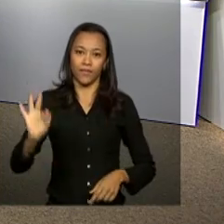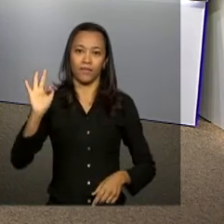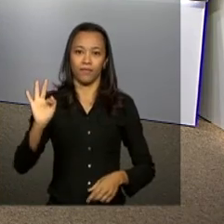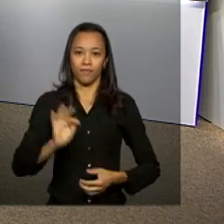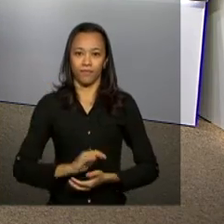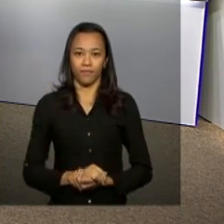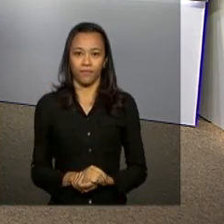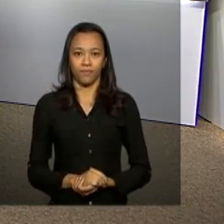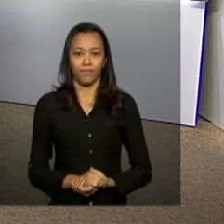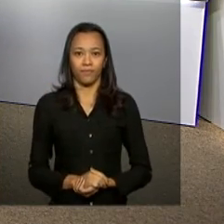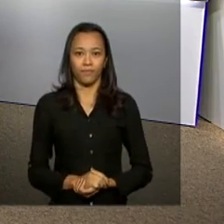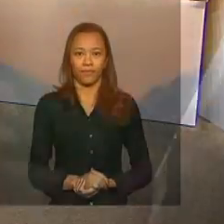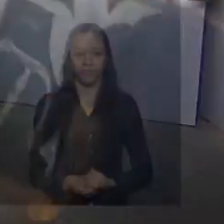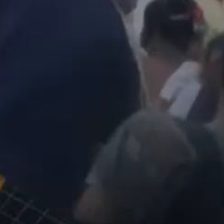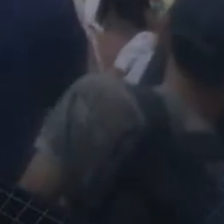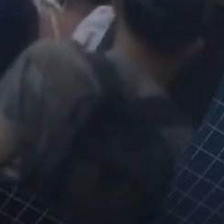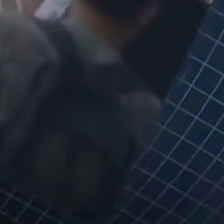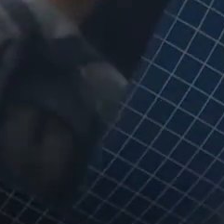federal